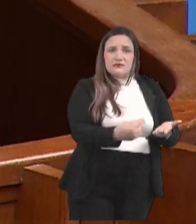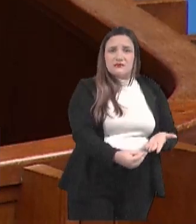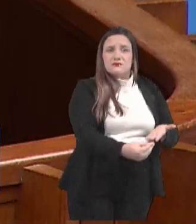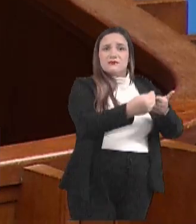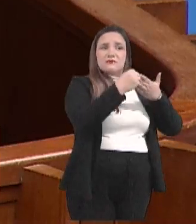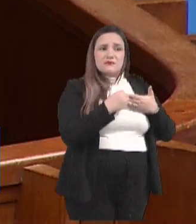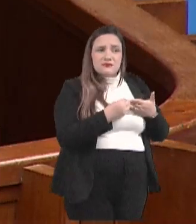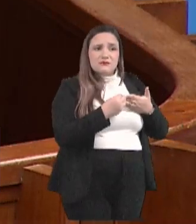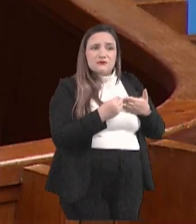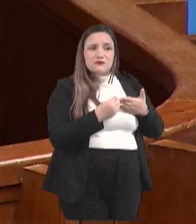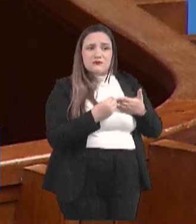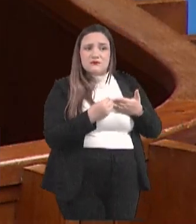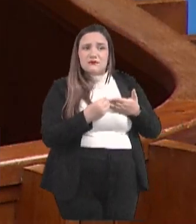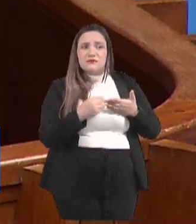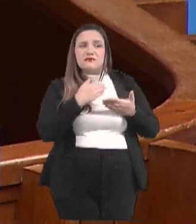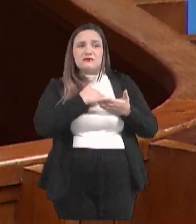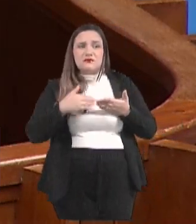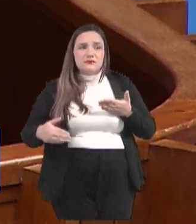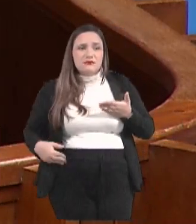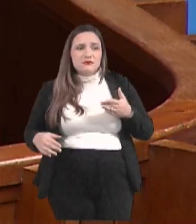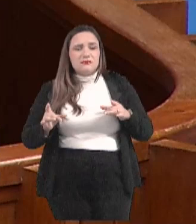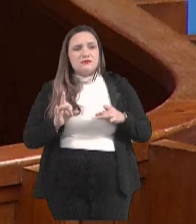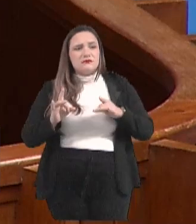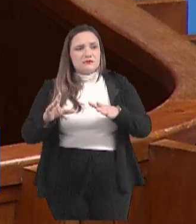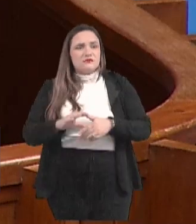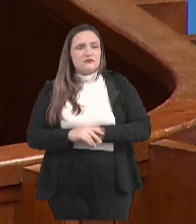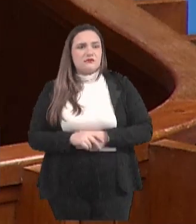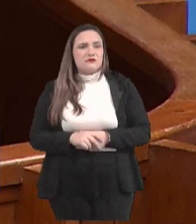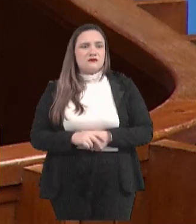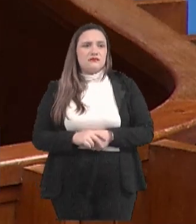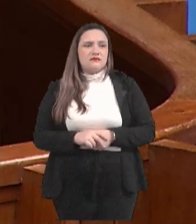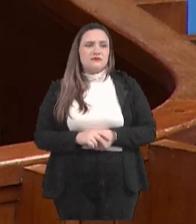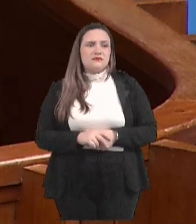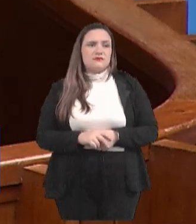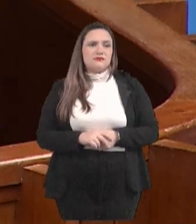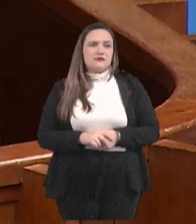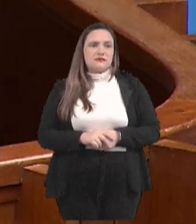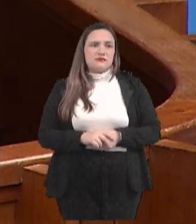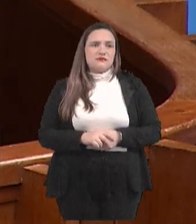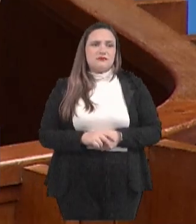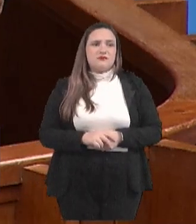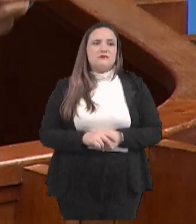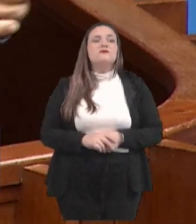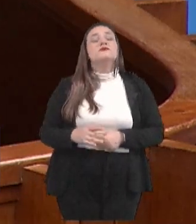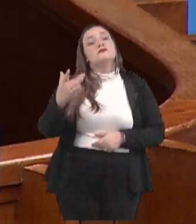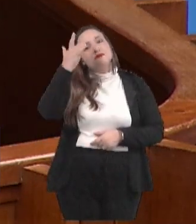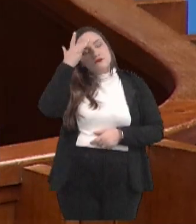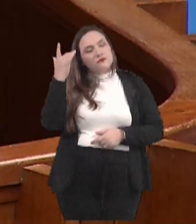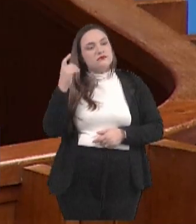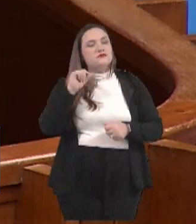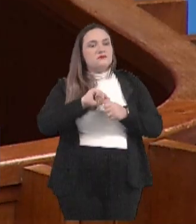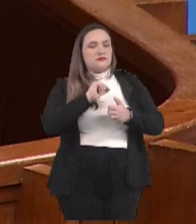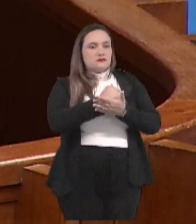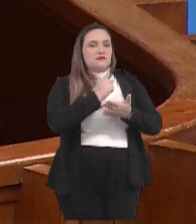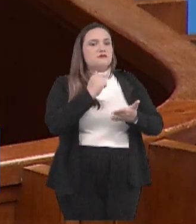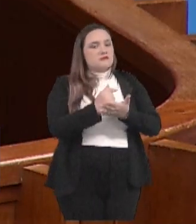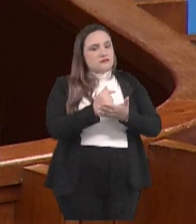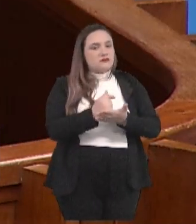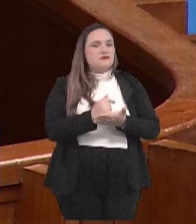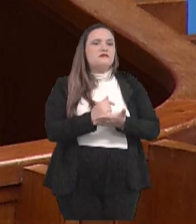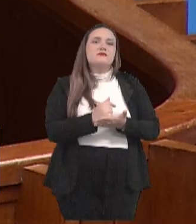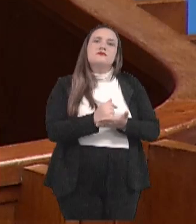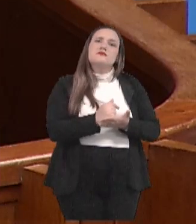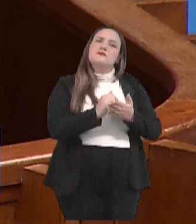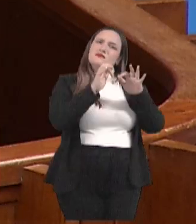emitido e vendido pelo Estado, e a pessoa foi lá e registrou esse título em cartório e tem a sua escritura,